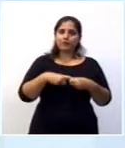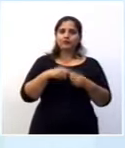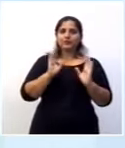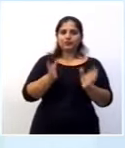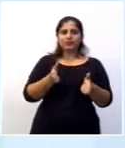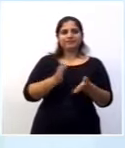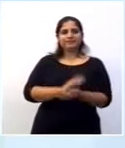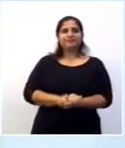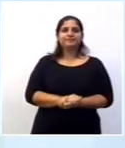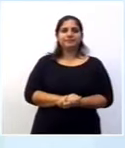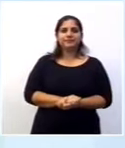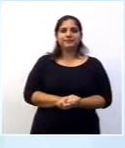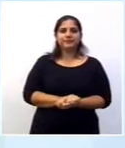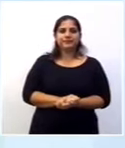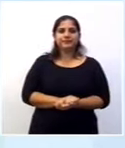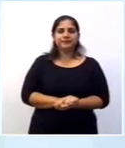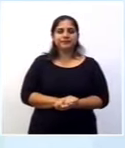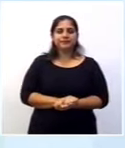voltamos.